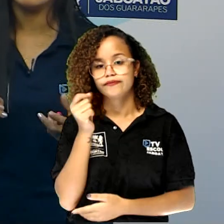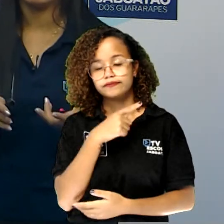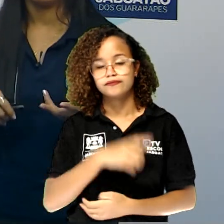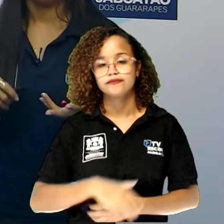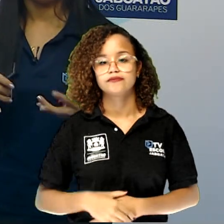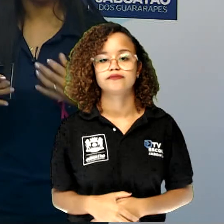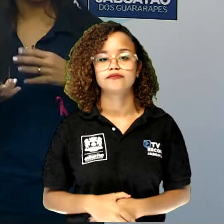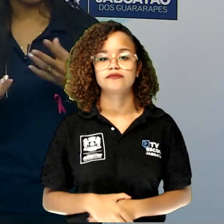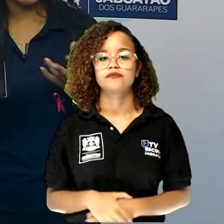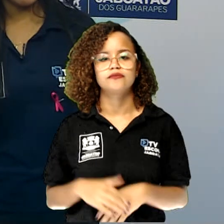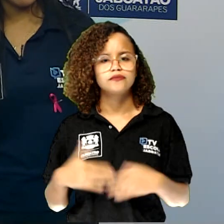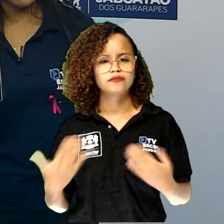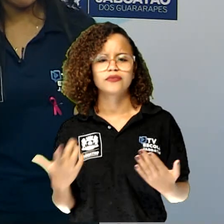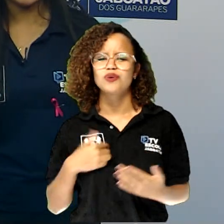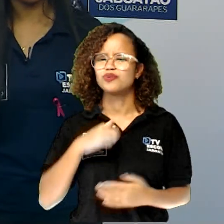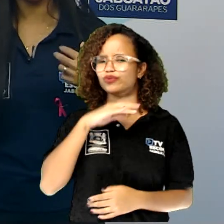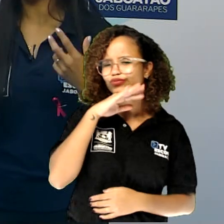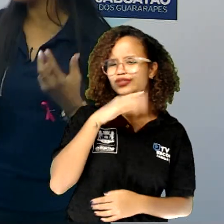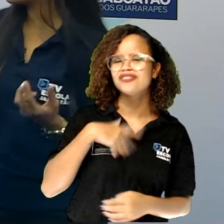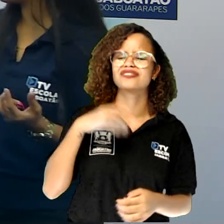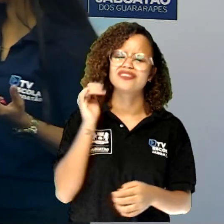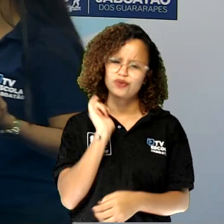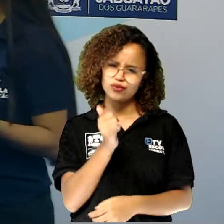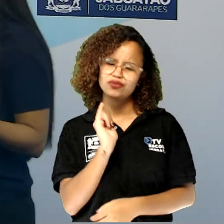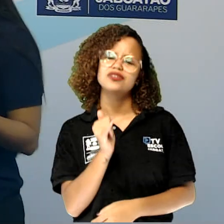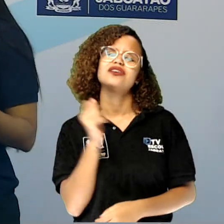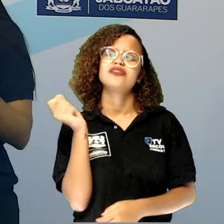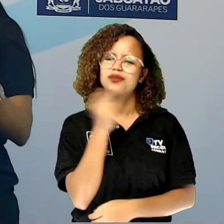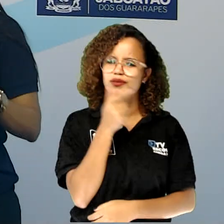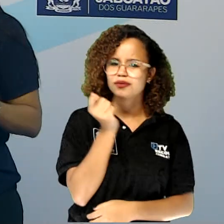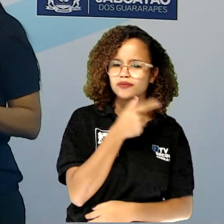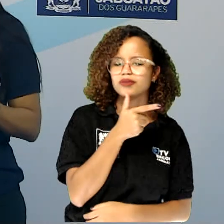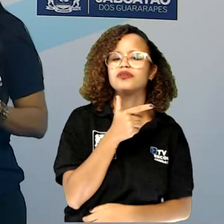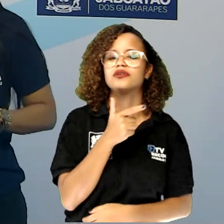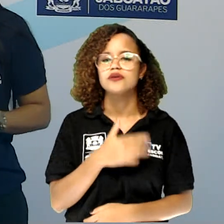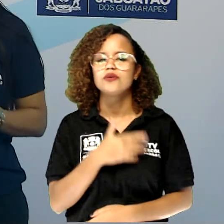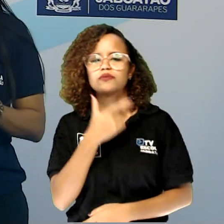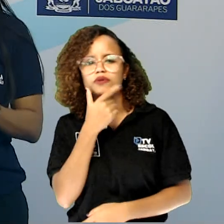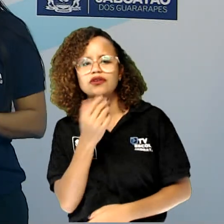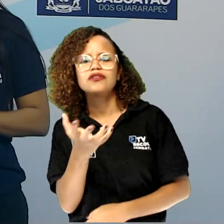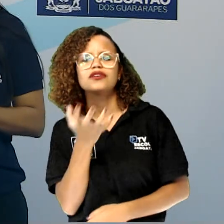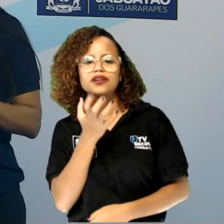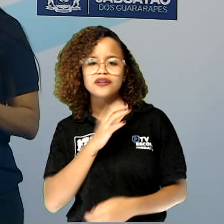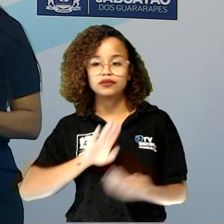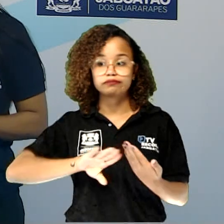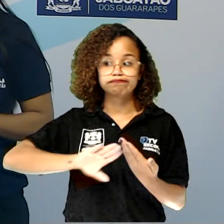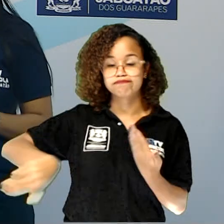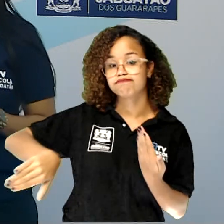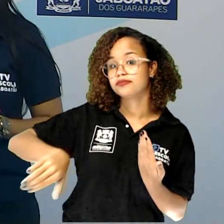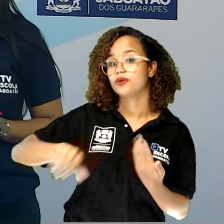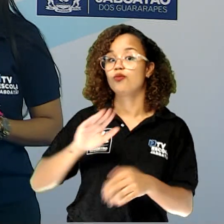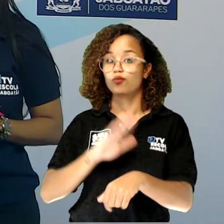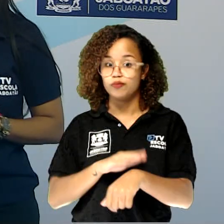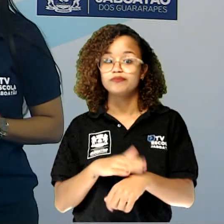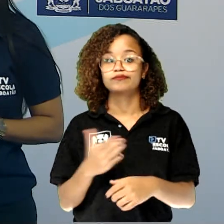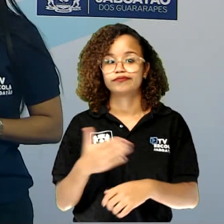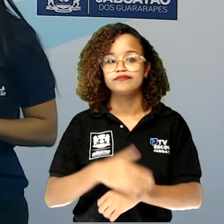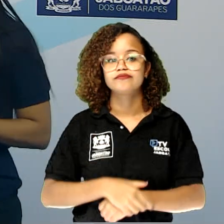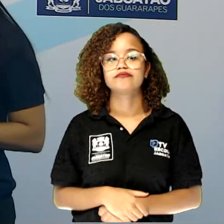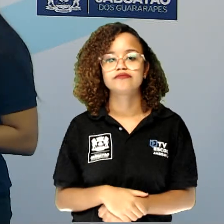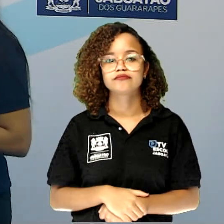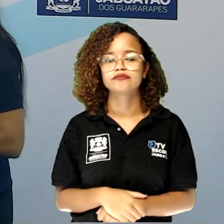assim, eu sou péssima contando piada, mas é engraçado, né? A Joãozinho ali tentando escapar de uma situação, né?